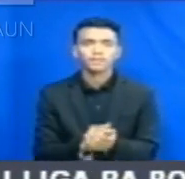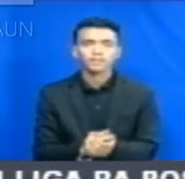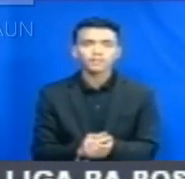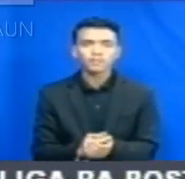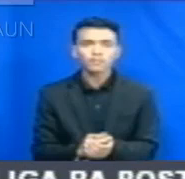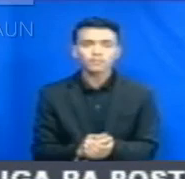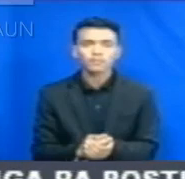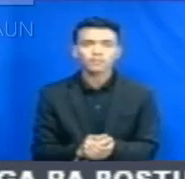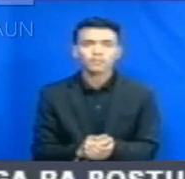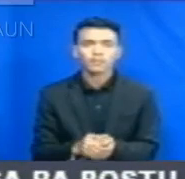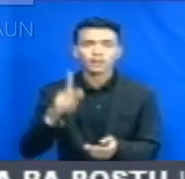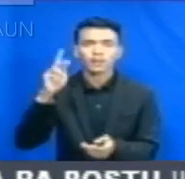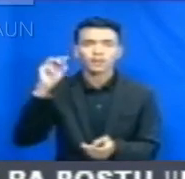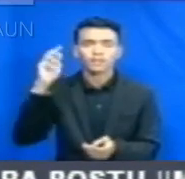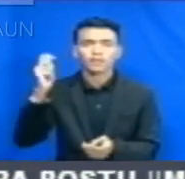KMTL.